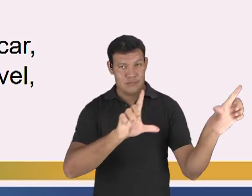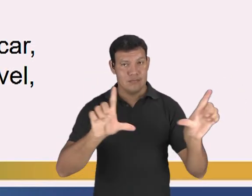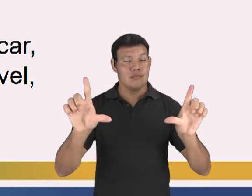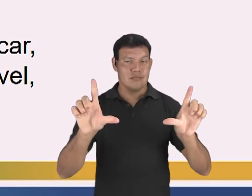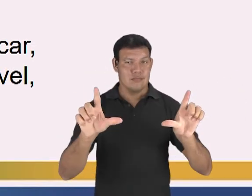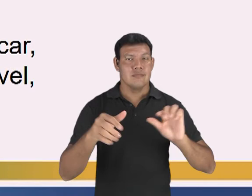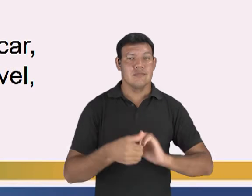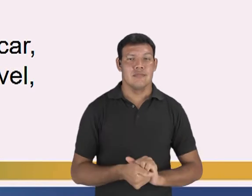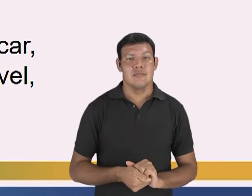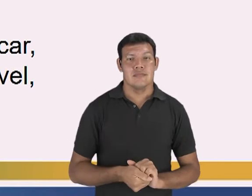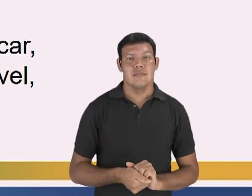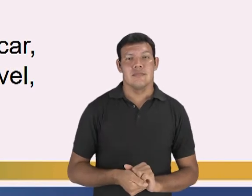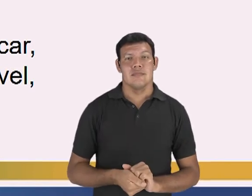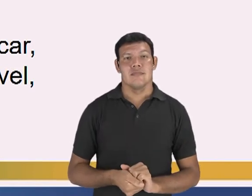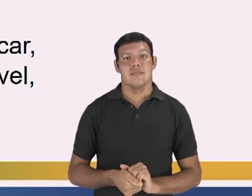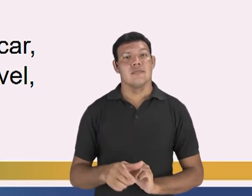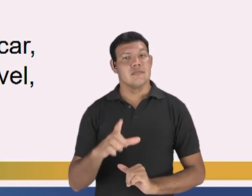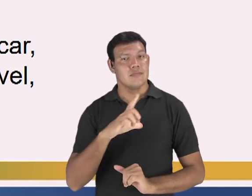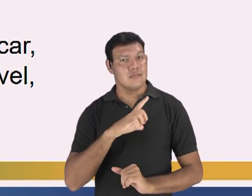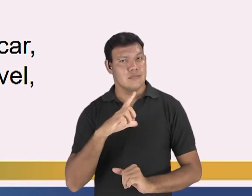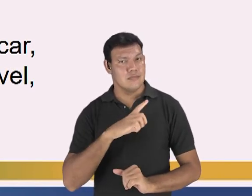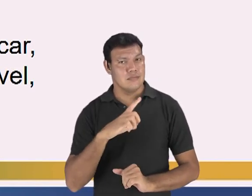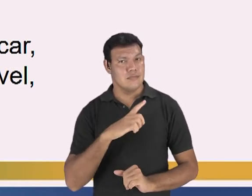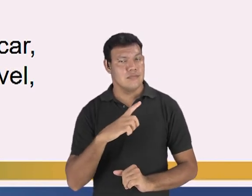nesse pedacinho de partitura eu tenho